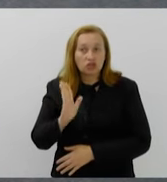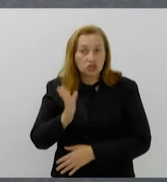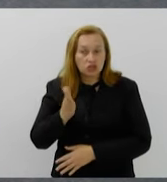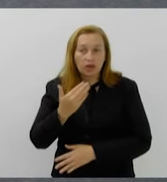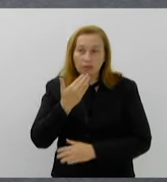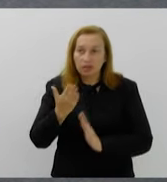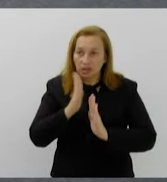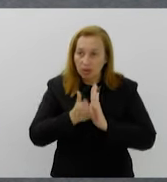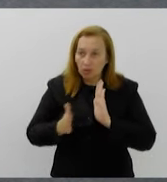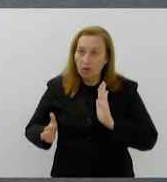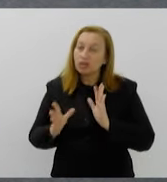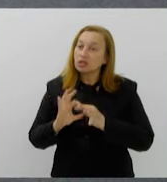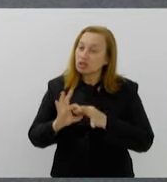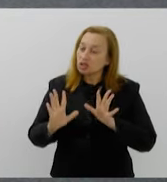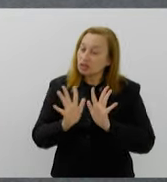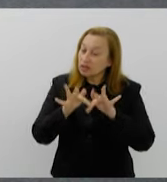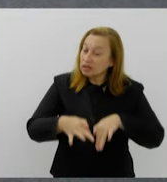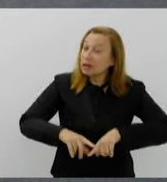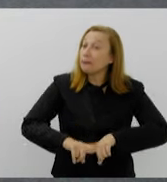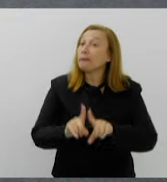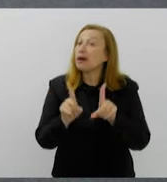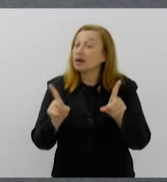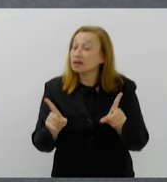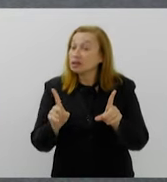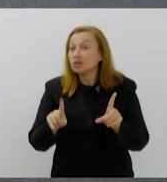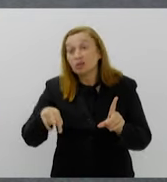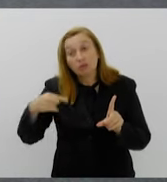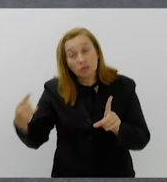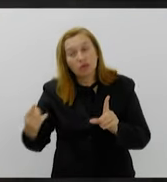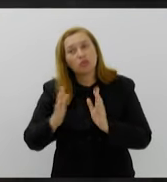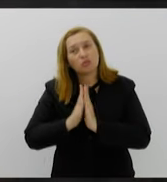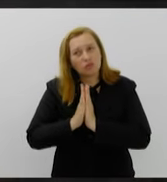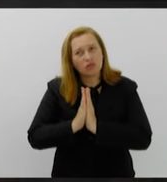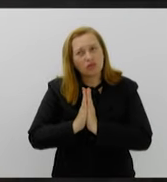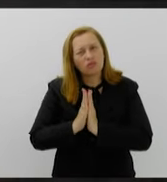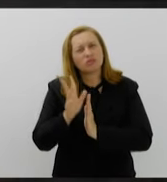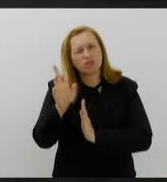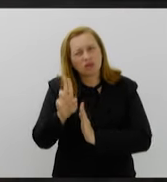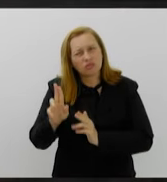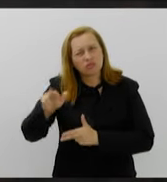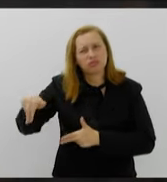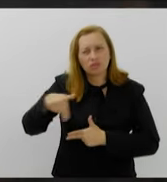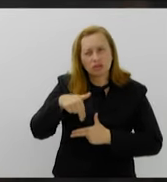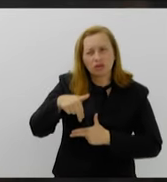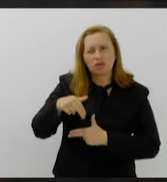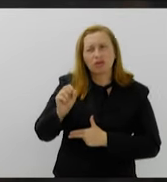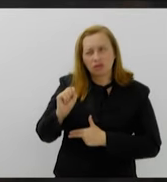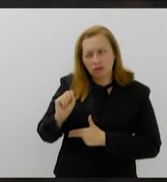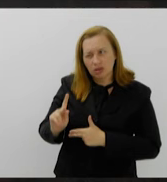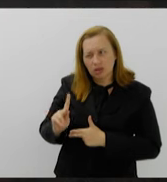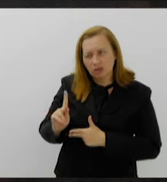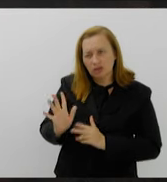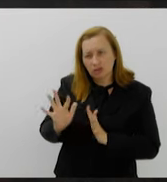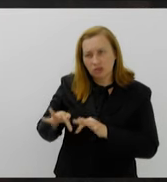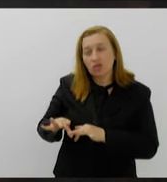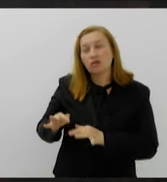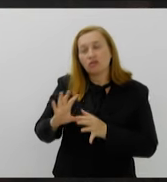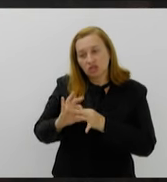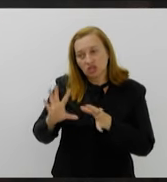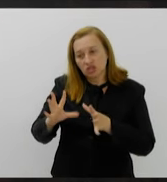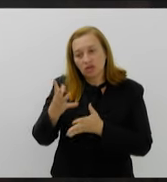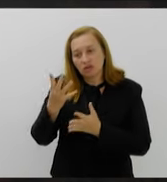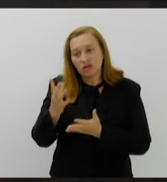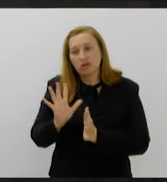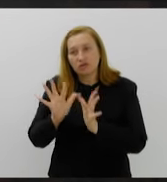ordem vou deixar vossa excelência concluir mas da próxima por favor vamos ao expediente final Ah tudo bem Tá mas eu vou deixar vossa excelência